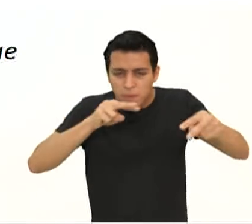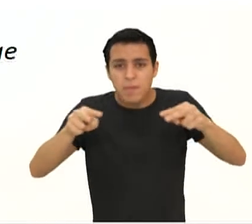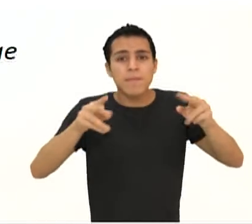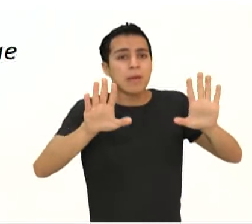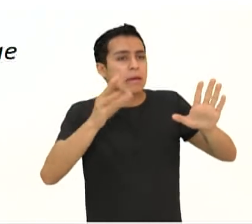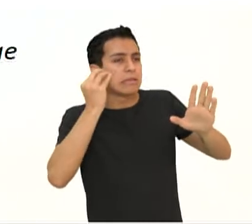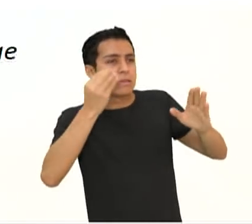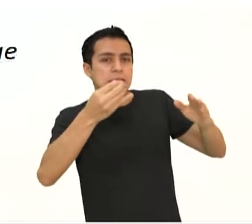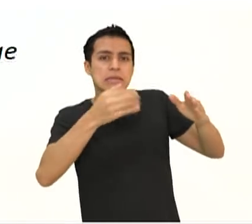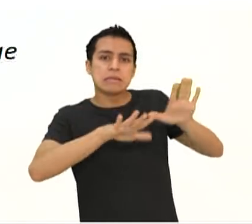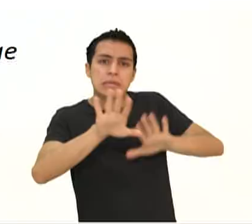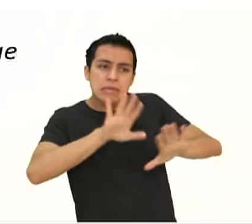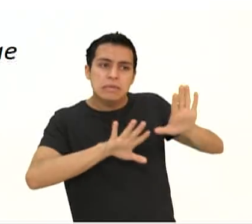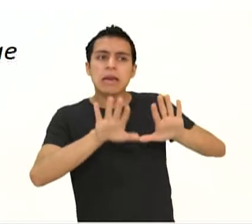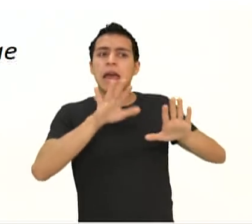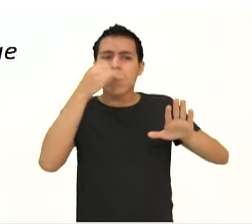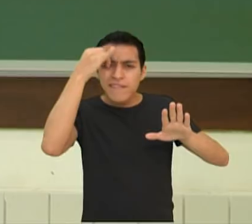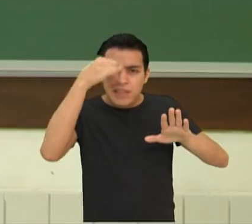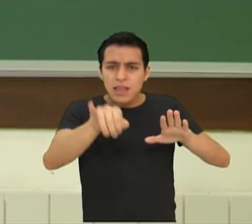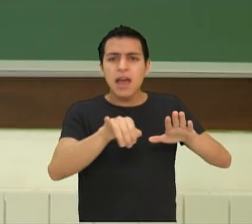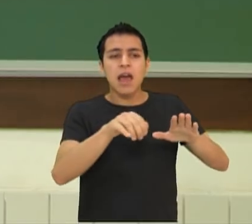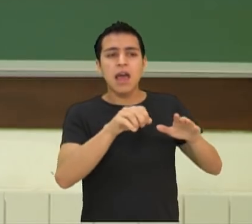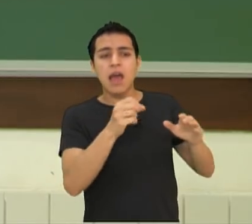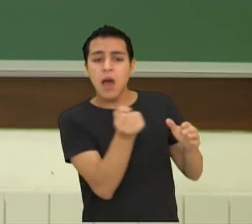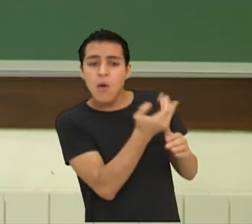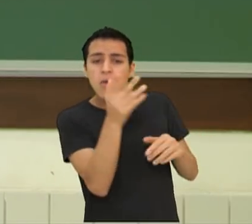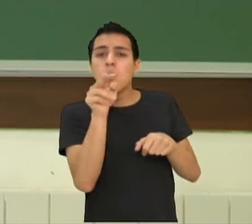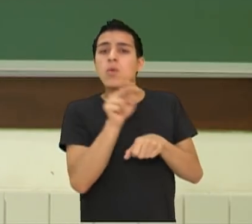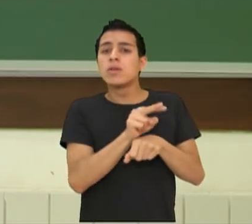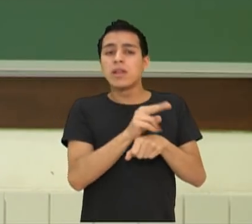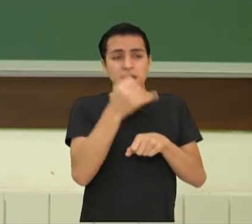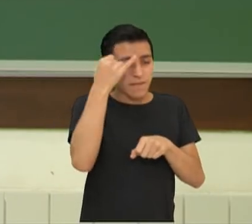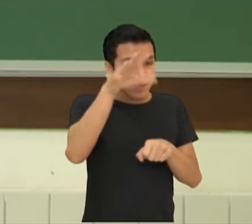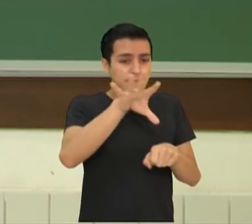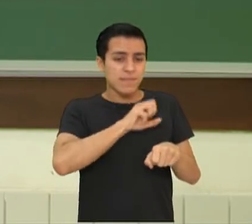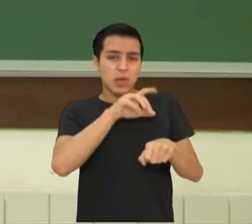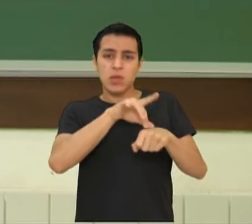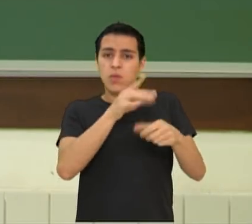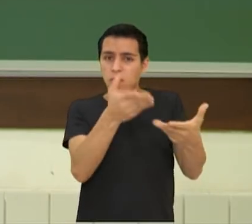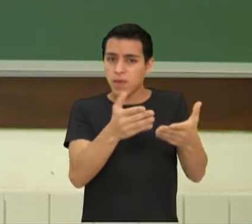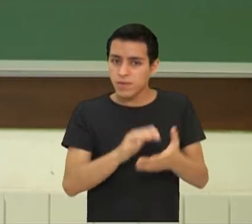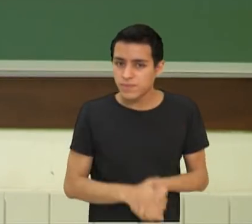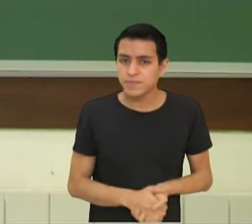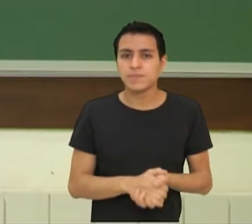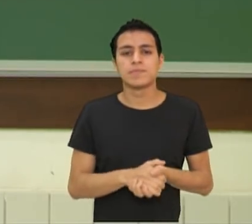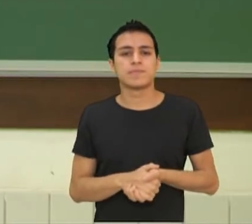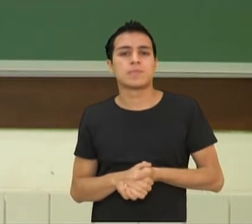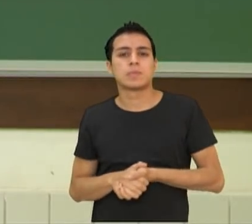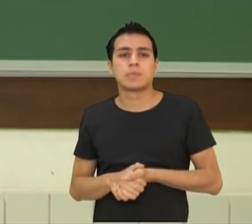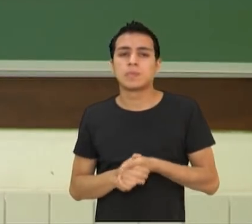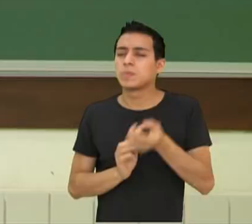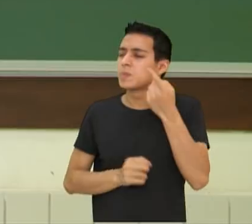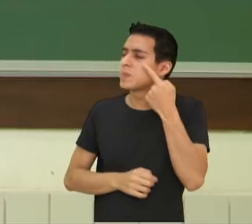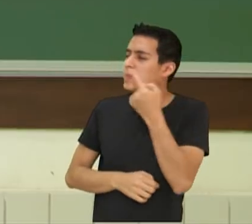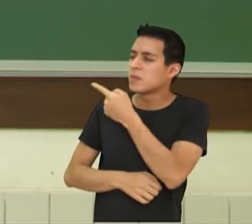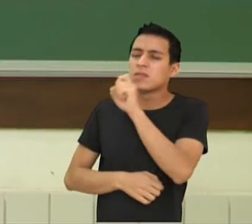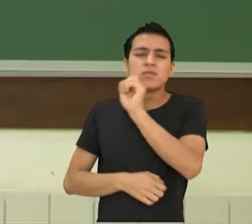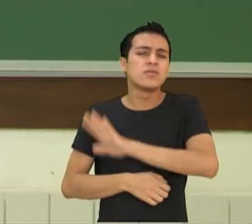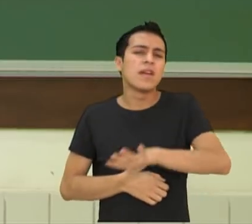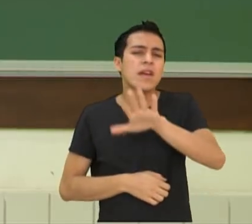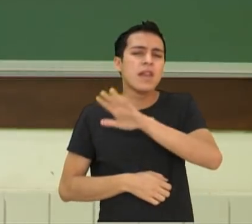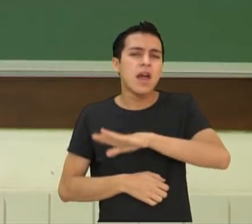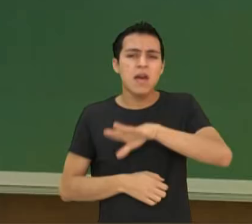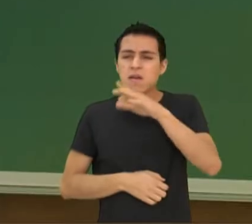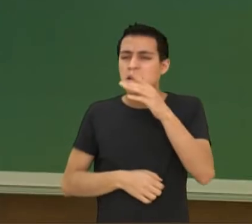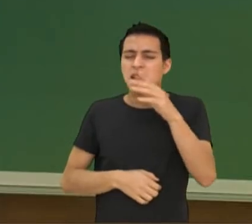prevenir, para a gente tomar cuidados, algumas precauções para não pegar aquela doença. Então, eu trouxe aqui só para vocês terem uma ideia.